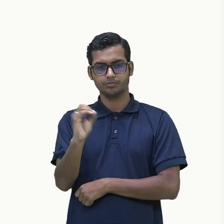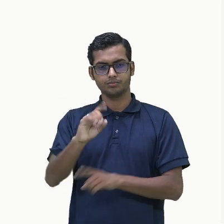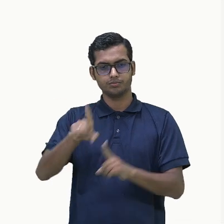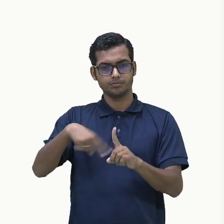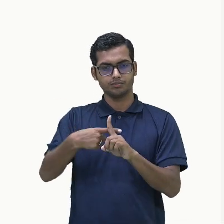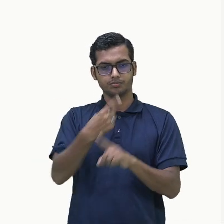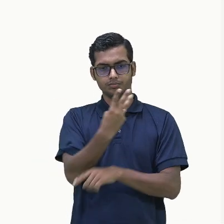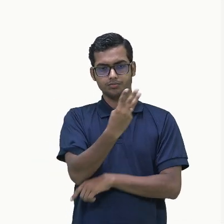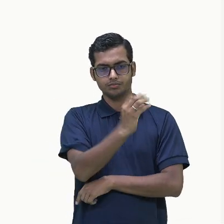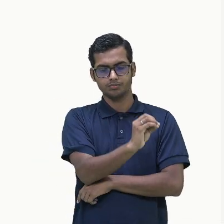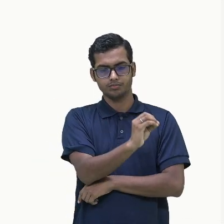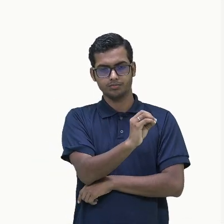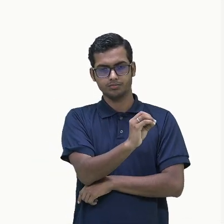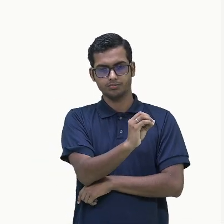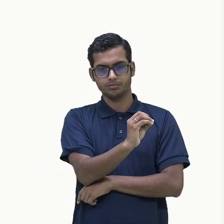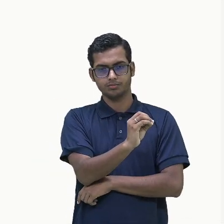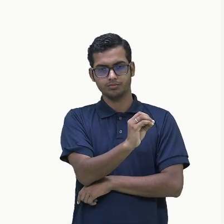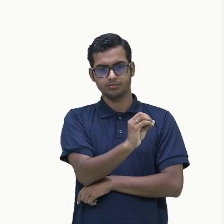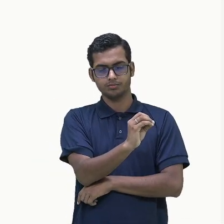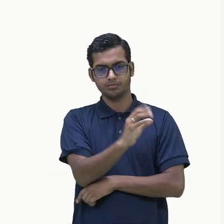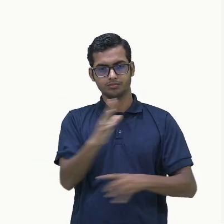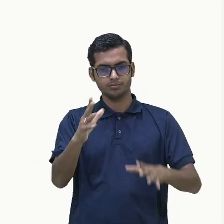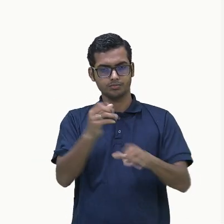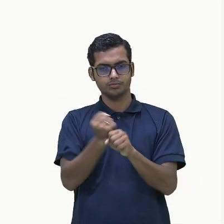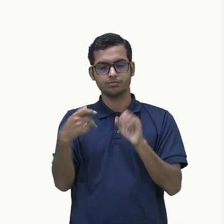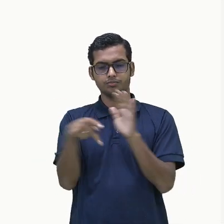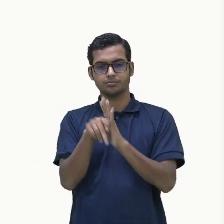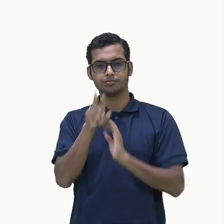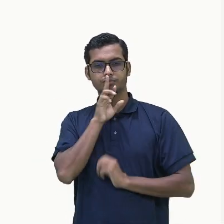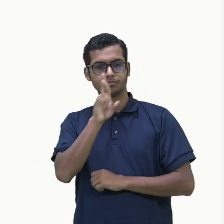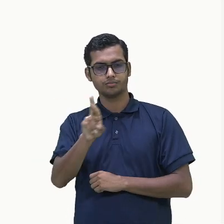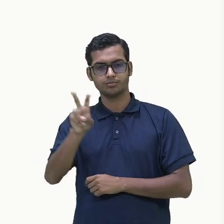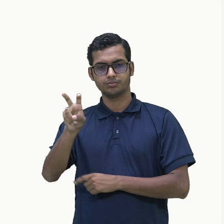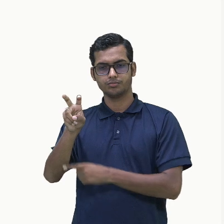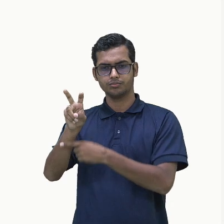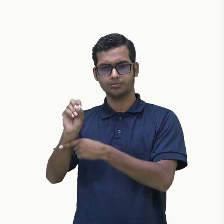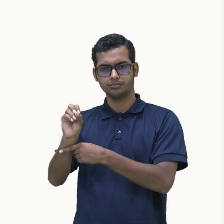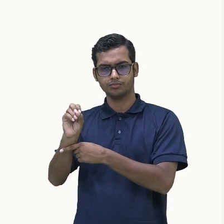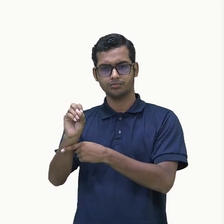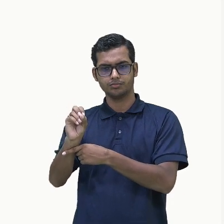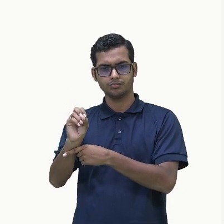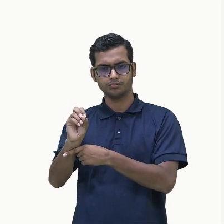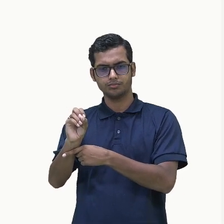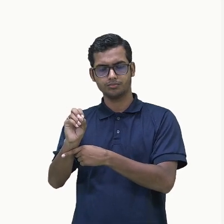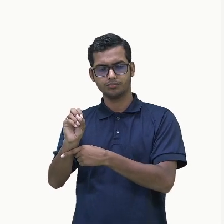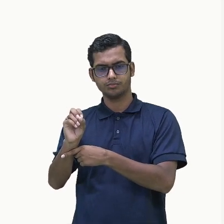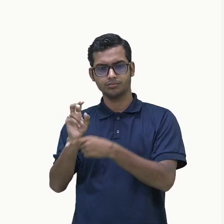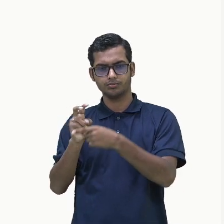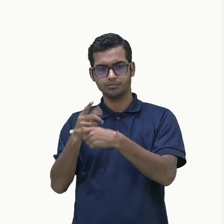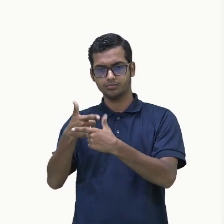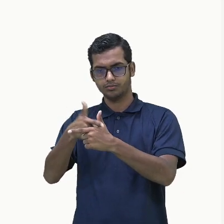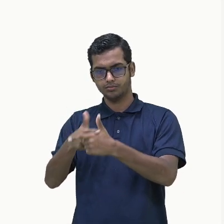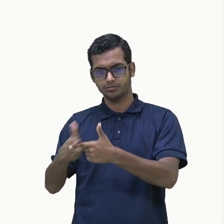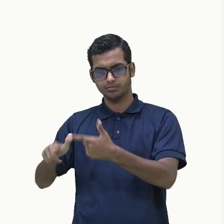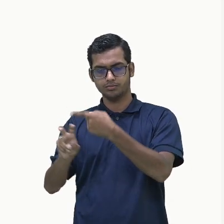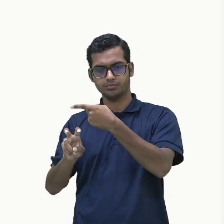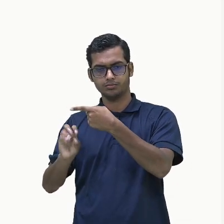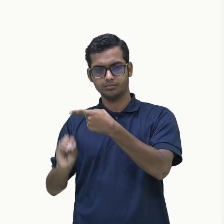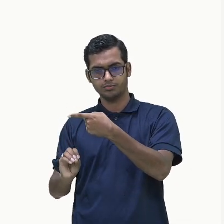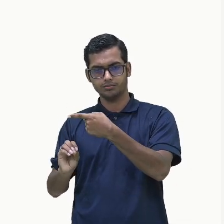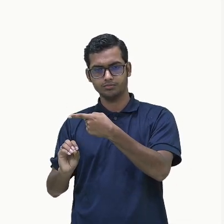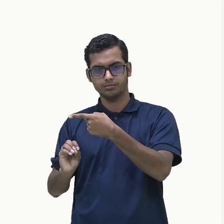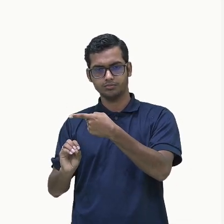é 50. Então, eu vou ter 50 dividido por 50, que isso aqui é o nosso famosíssimo número